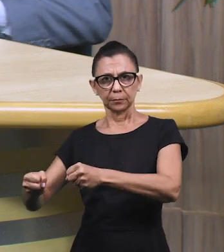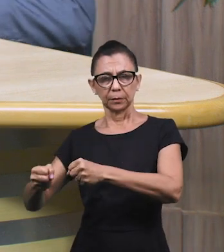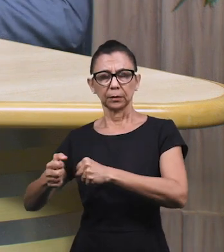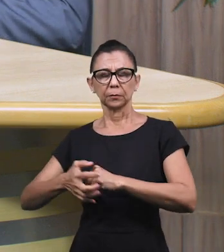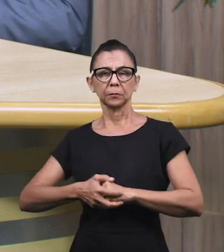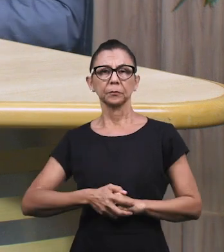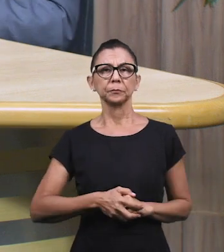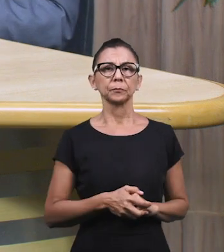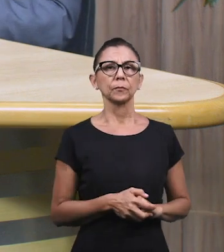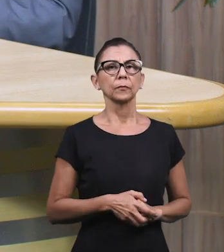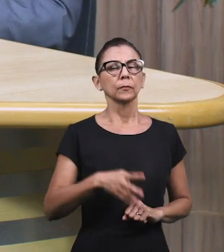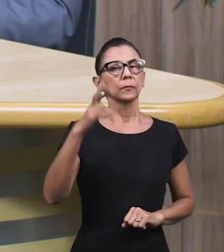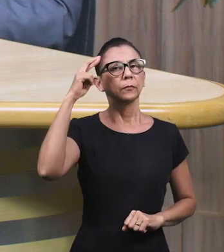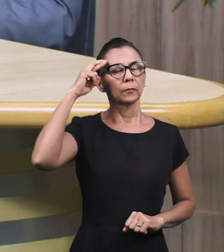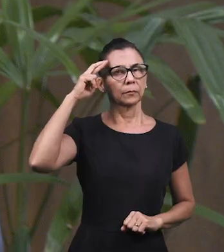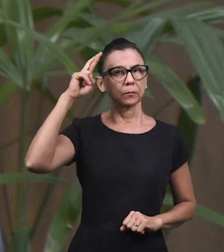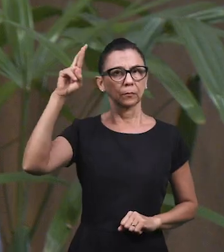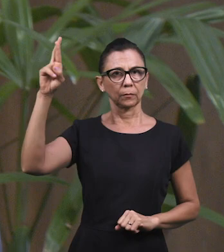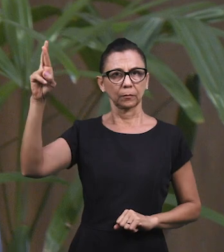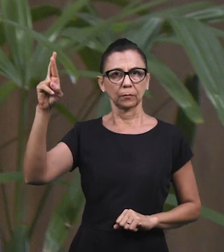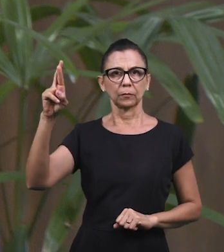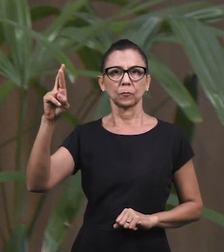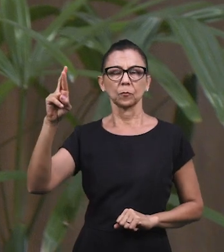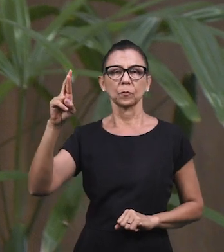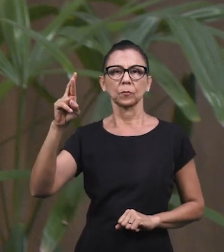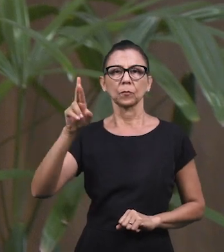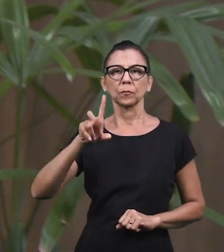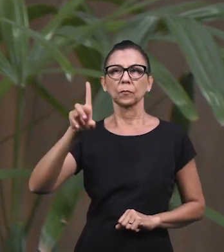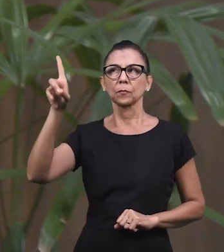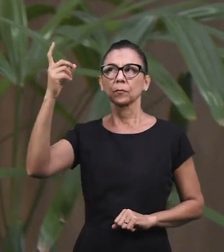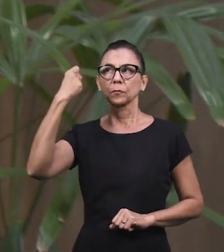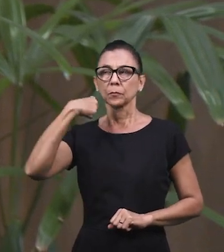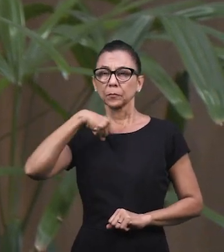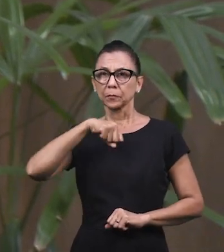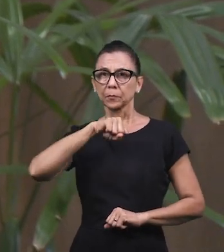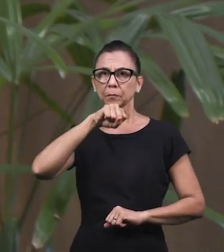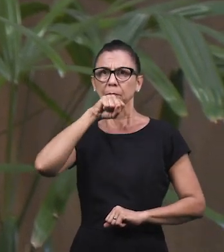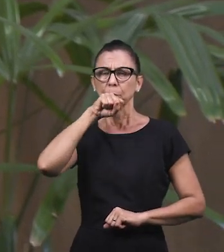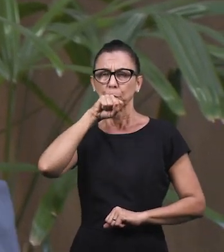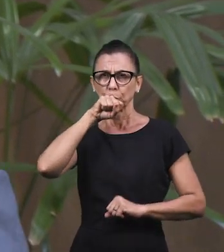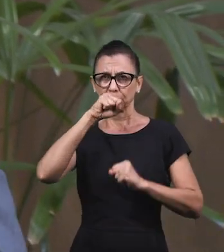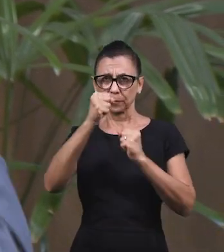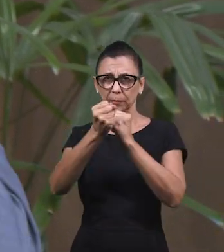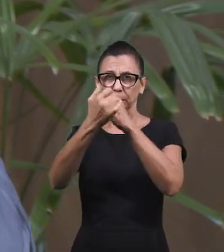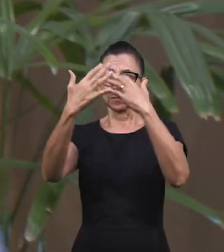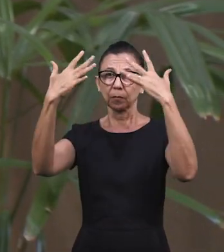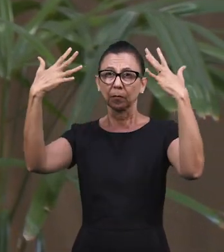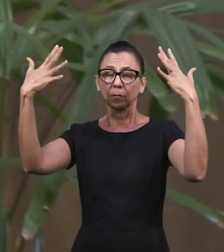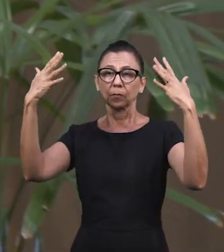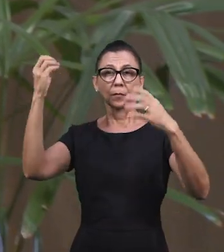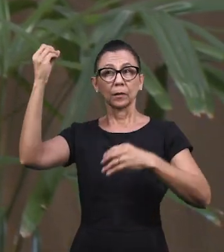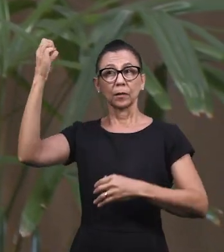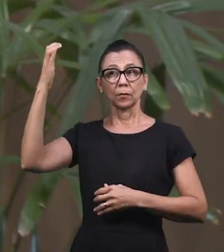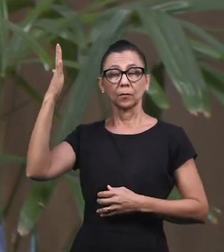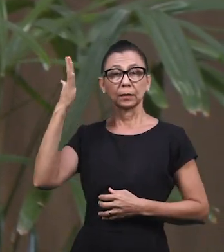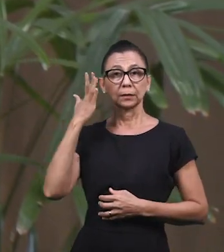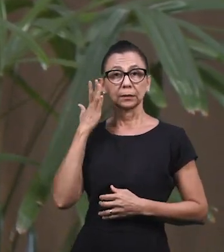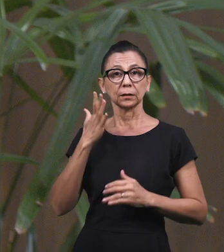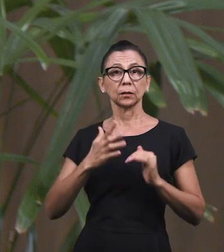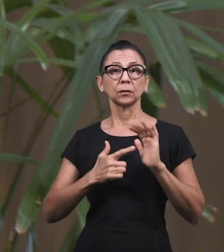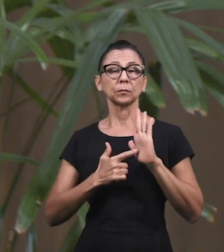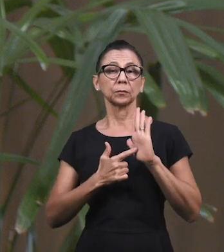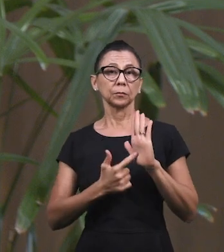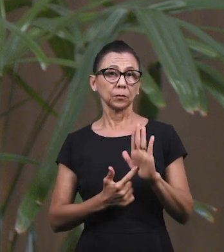vemos que o Senhor abençoando Deus Pai, né, o resplandecer, aquilo que vai trazer a luz, a revelação